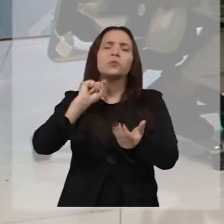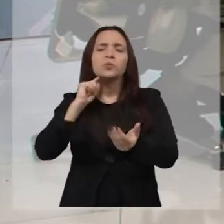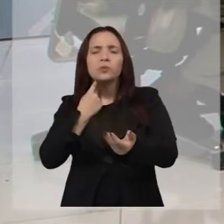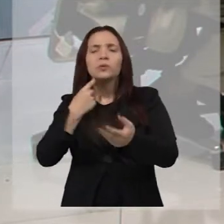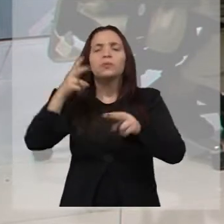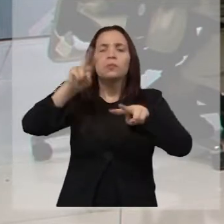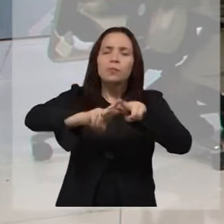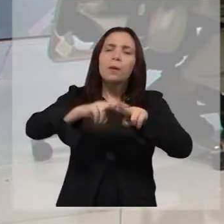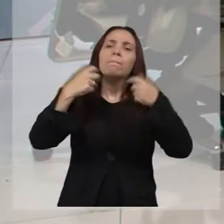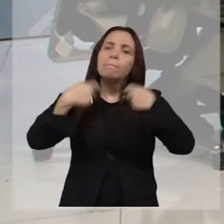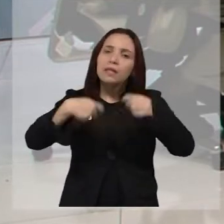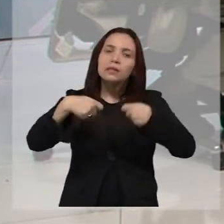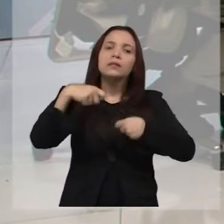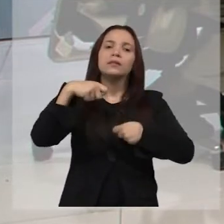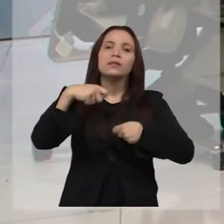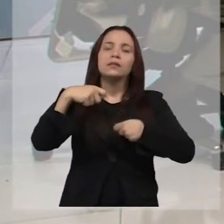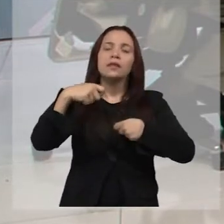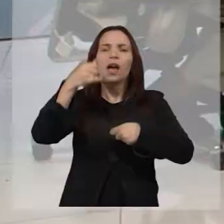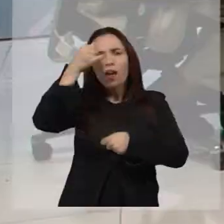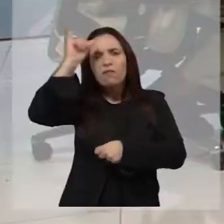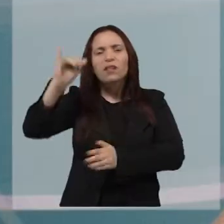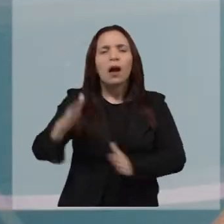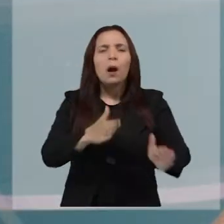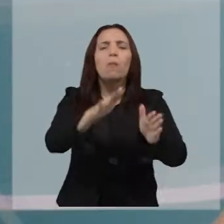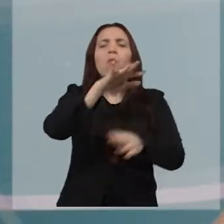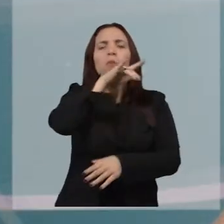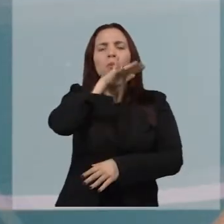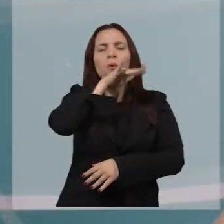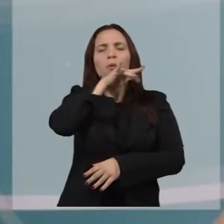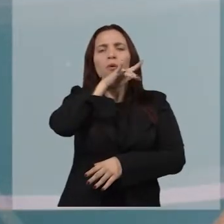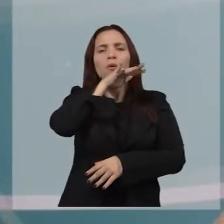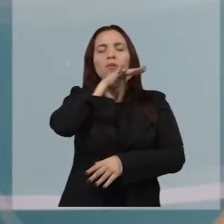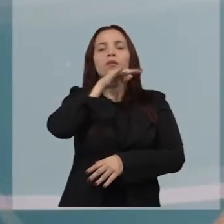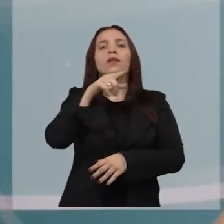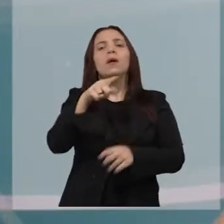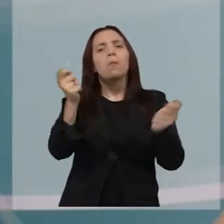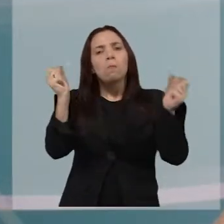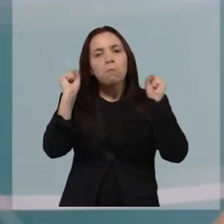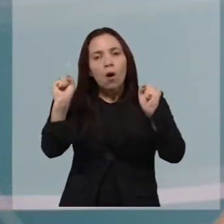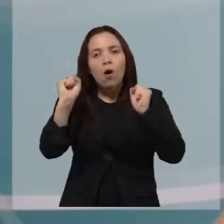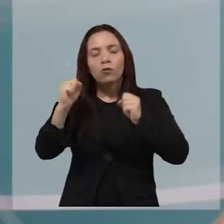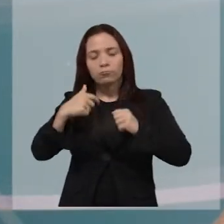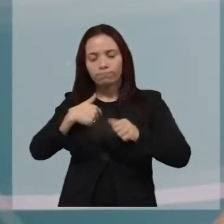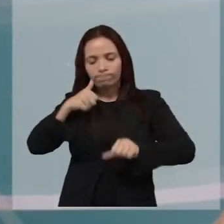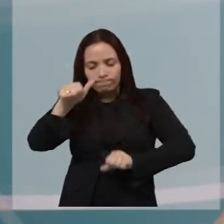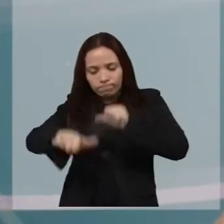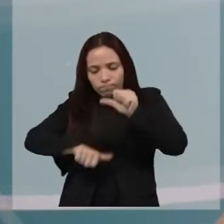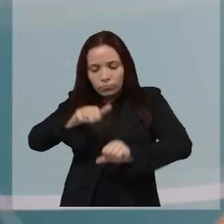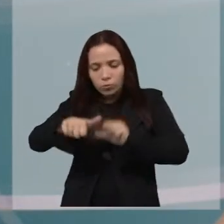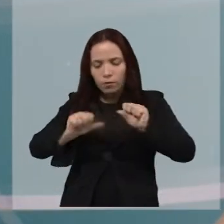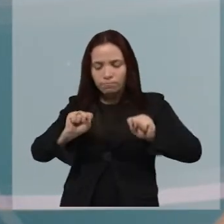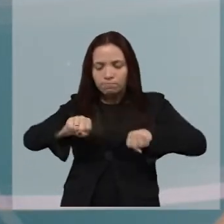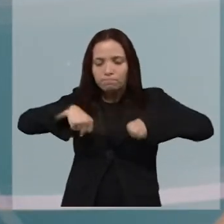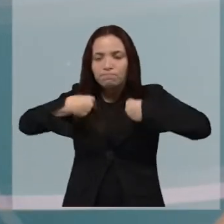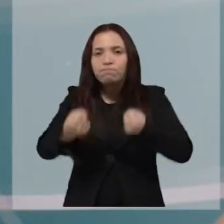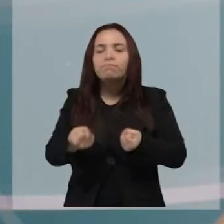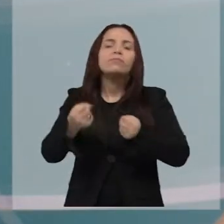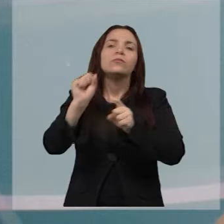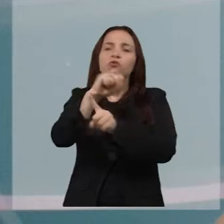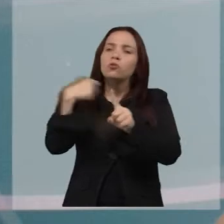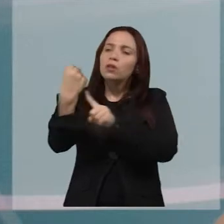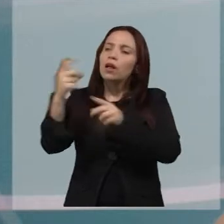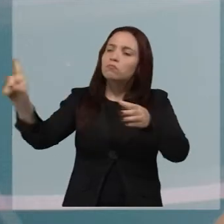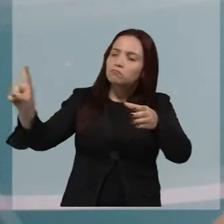fechado, se profissionalizem no crime e possa voltar para a convivência em comunidade de uma